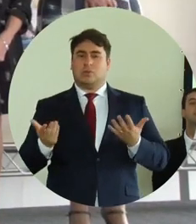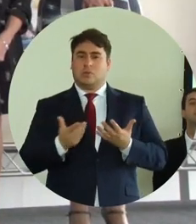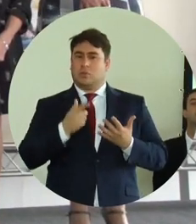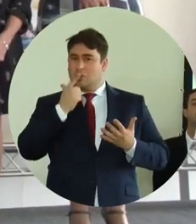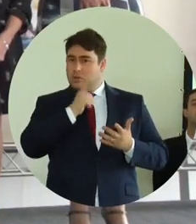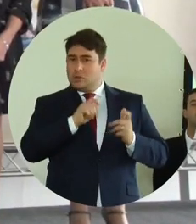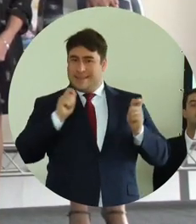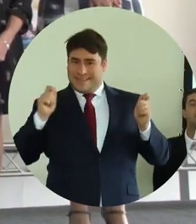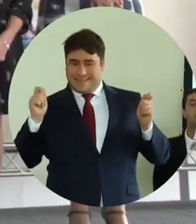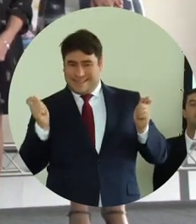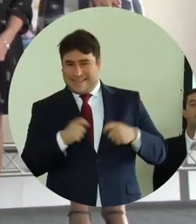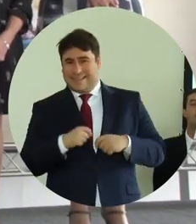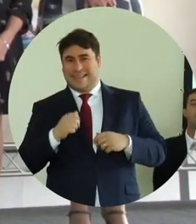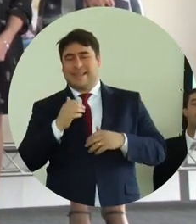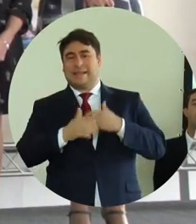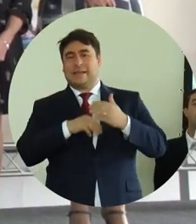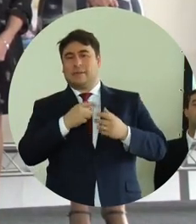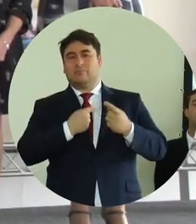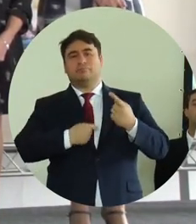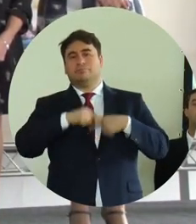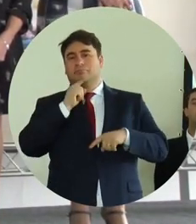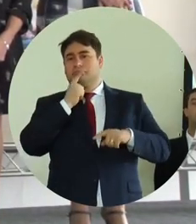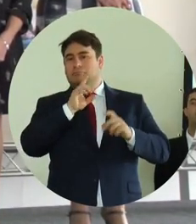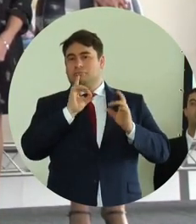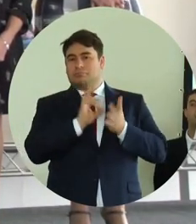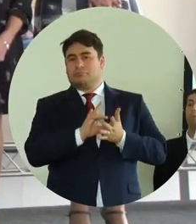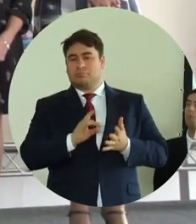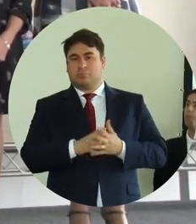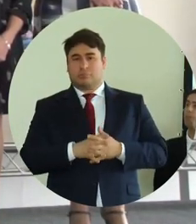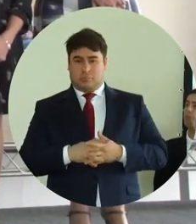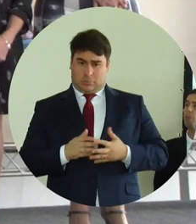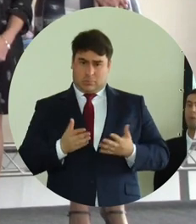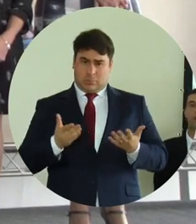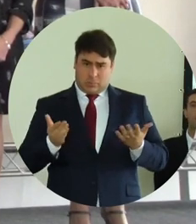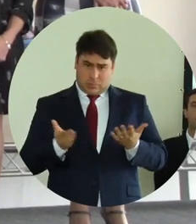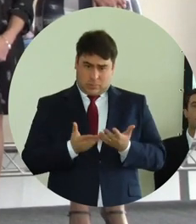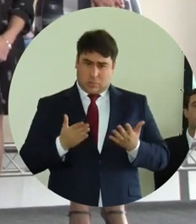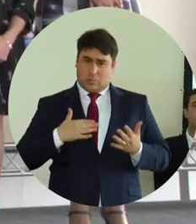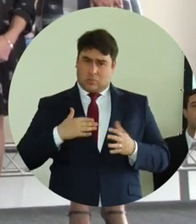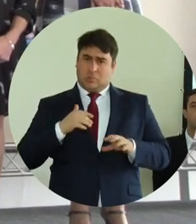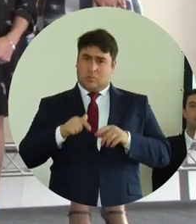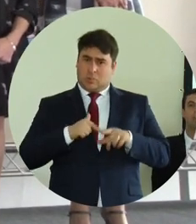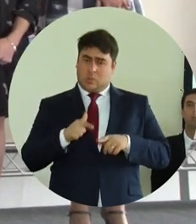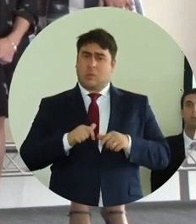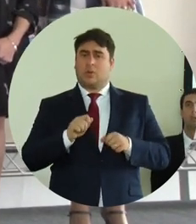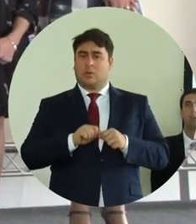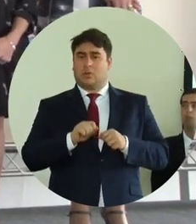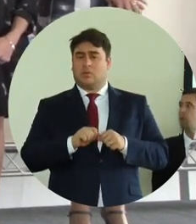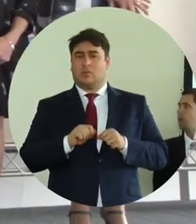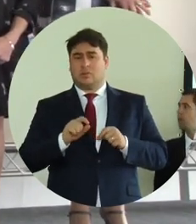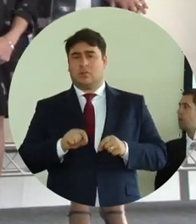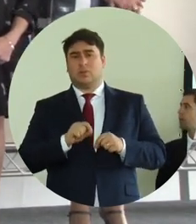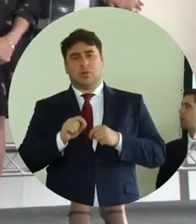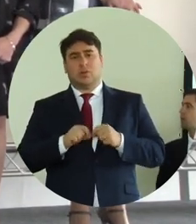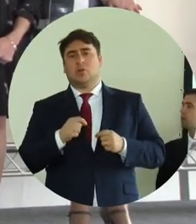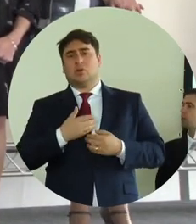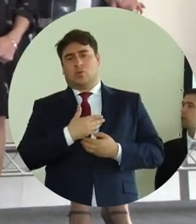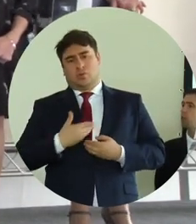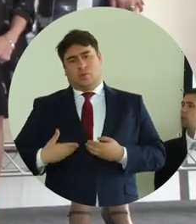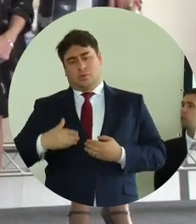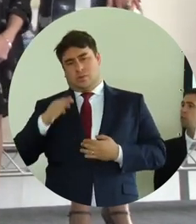de implementar isso, que depois foi copiada no governo federal. Então, hoje, o meu trabalho, o que eu faço dentro do governo